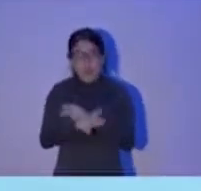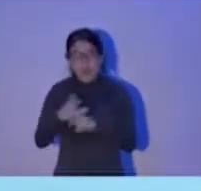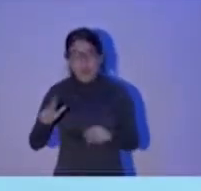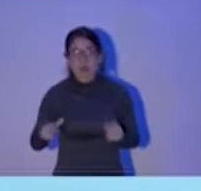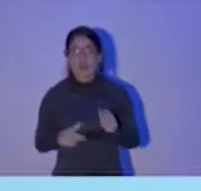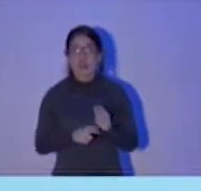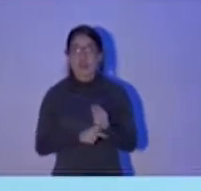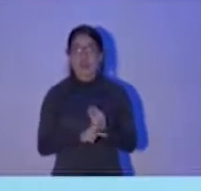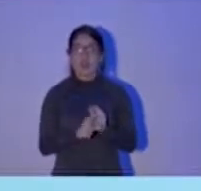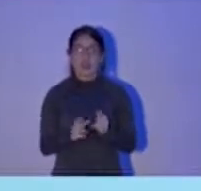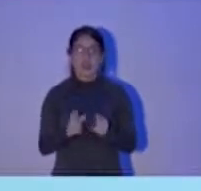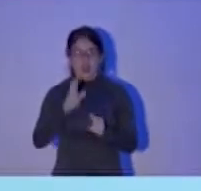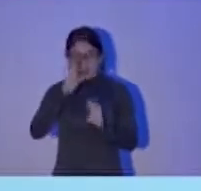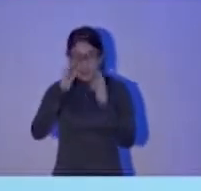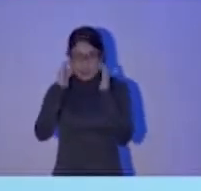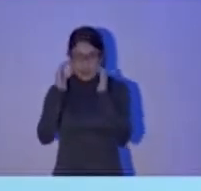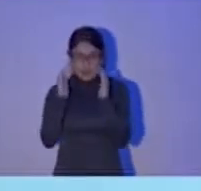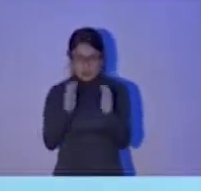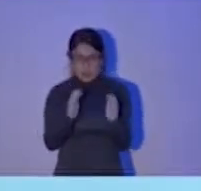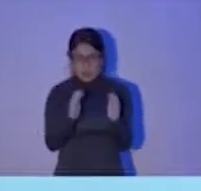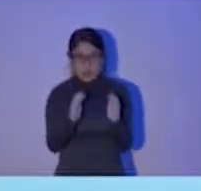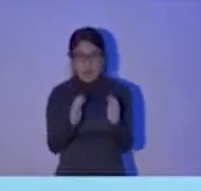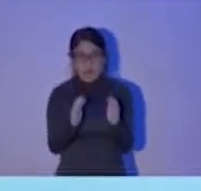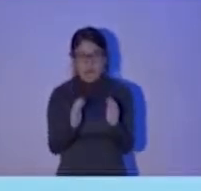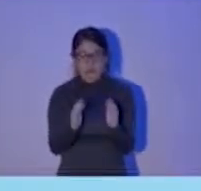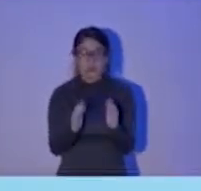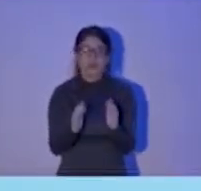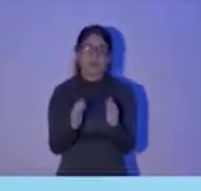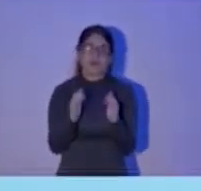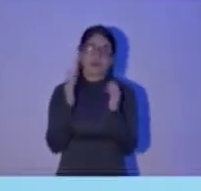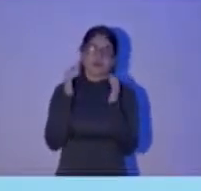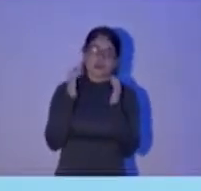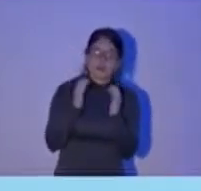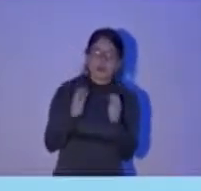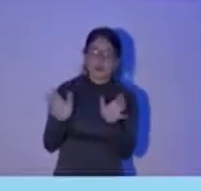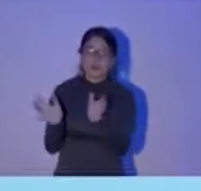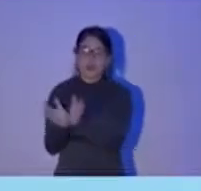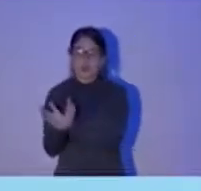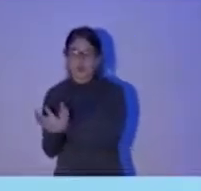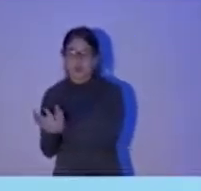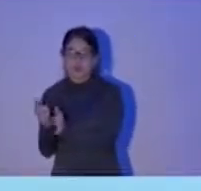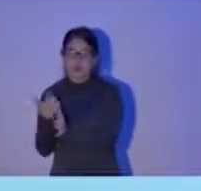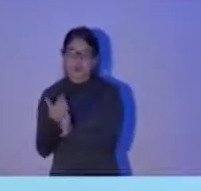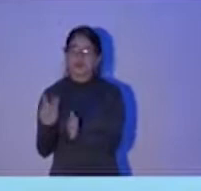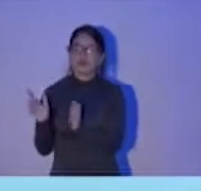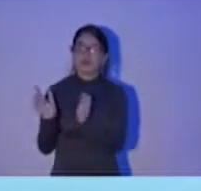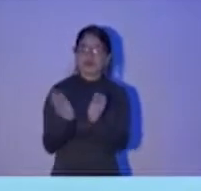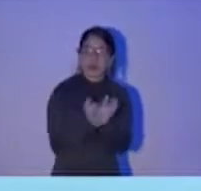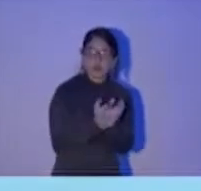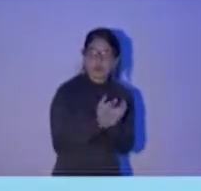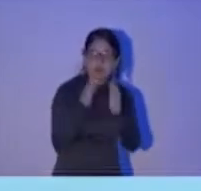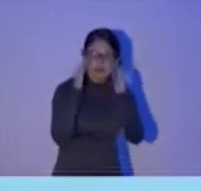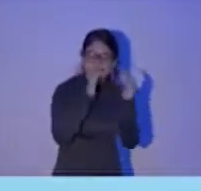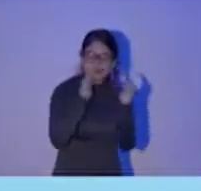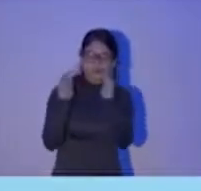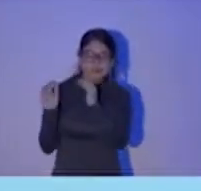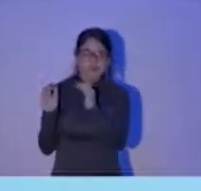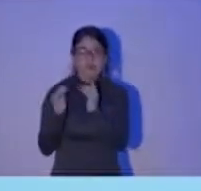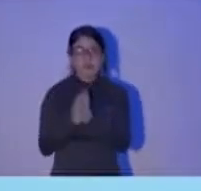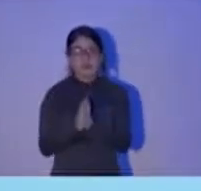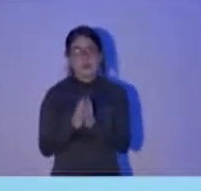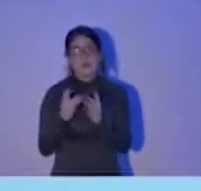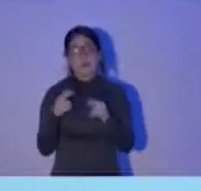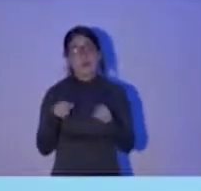fundamental. A diferença é a identidade de um povo, de um grupo. Segundo, entender e partir